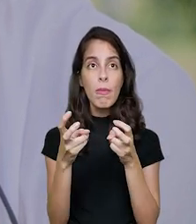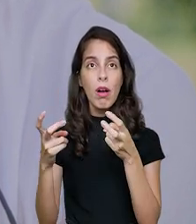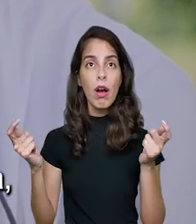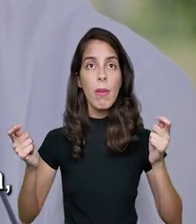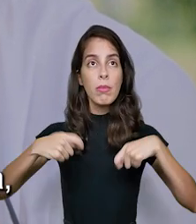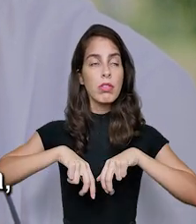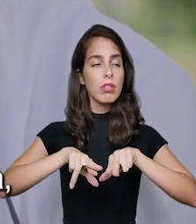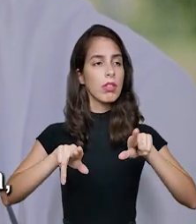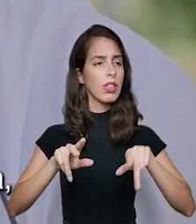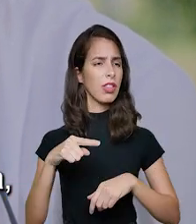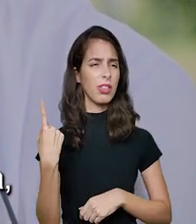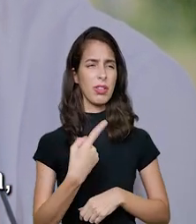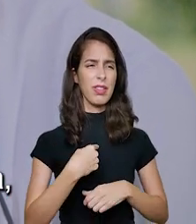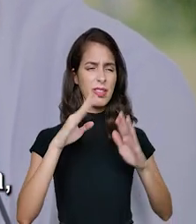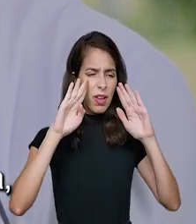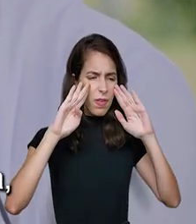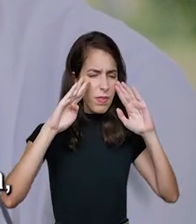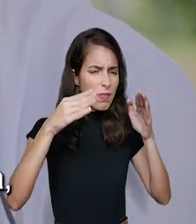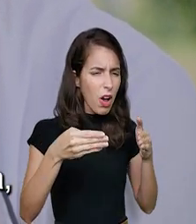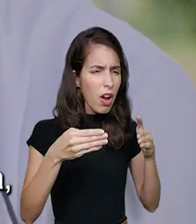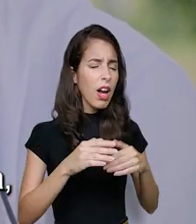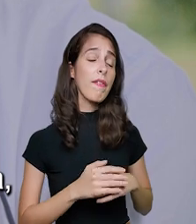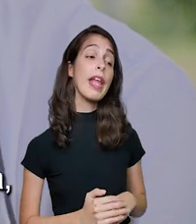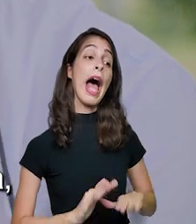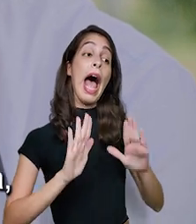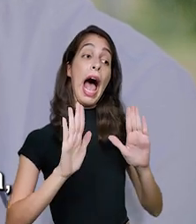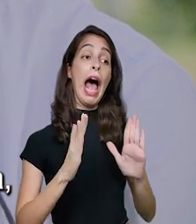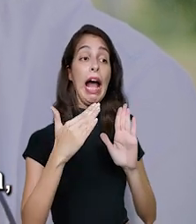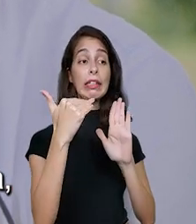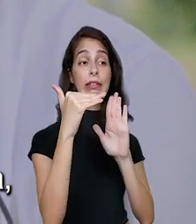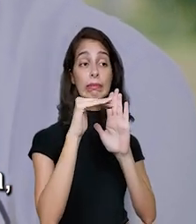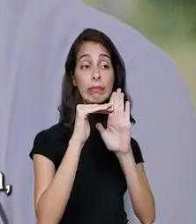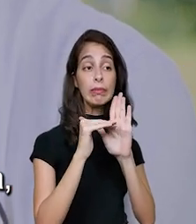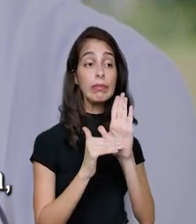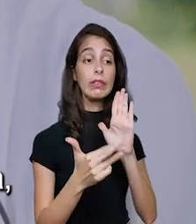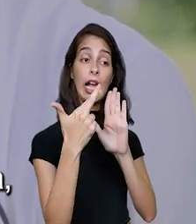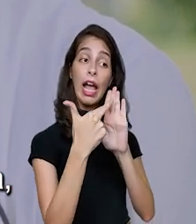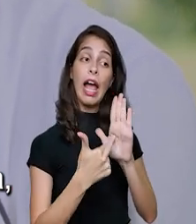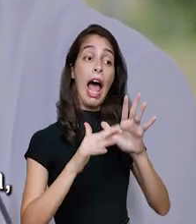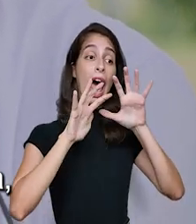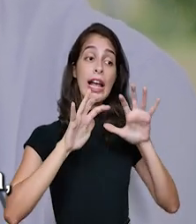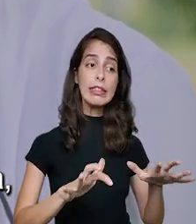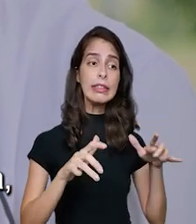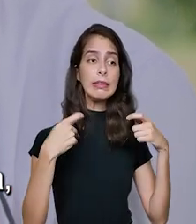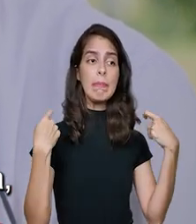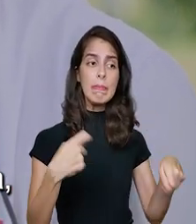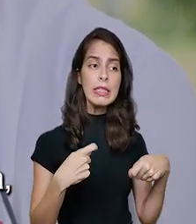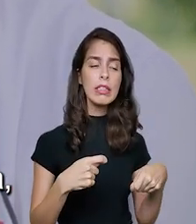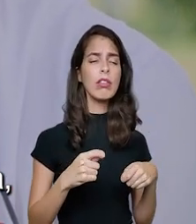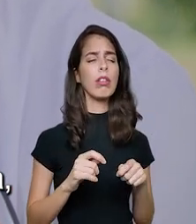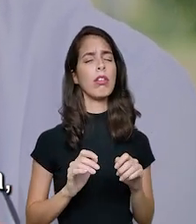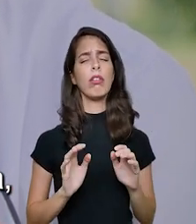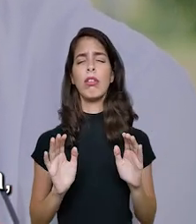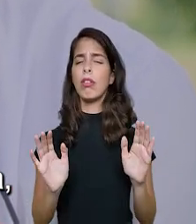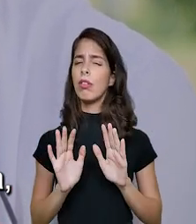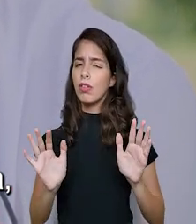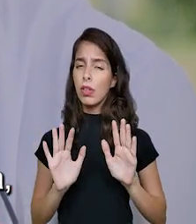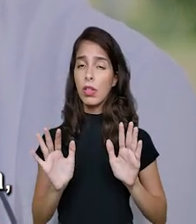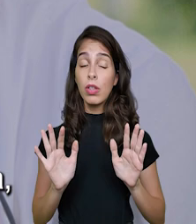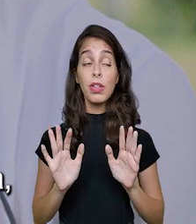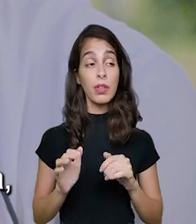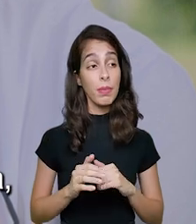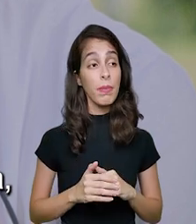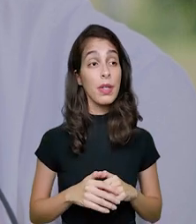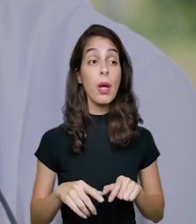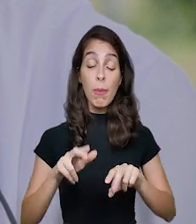que assim ah mas e aquel sald zismo né mas era assim era não é mais né Então essa conexão com